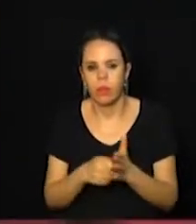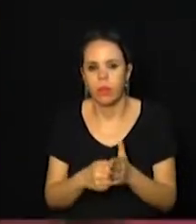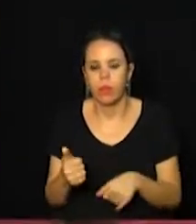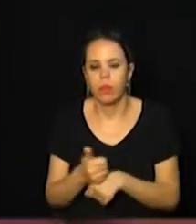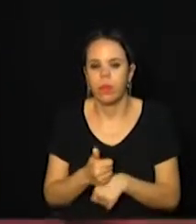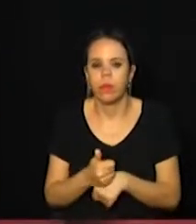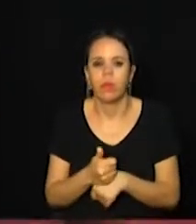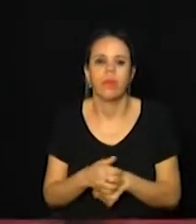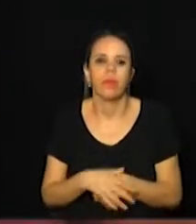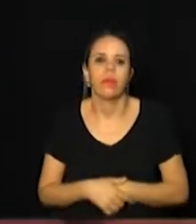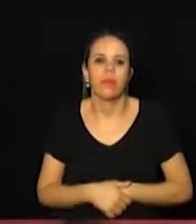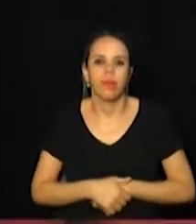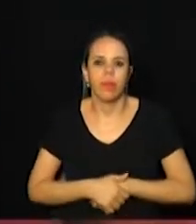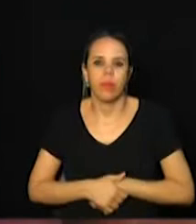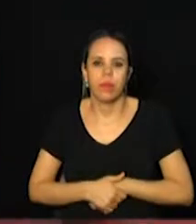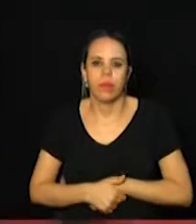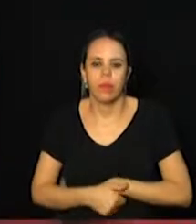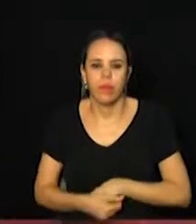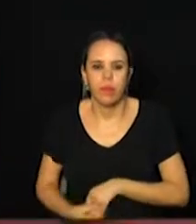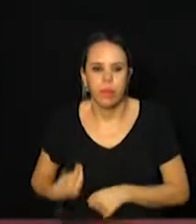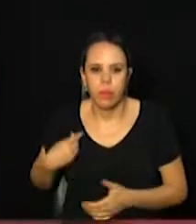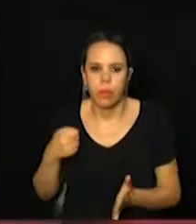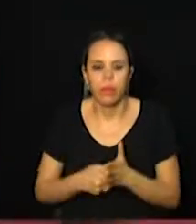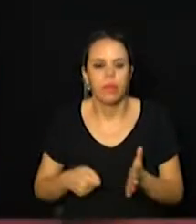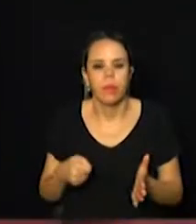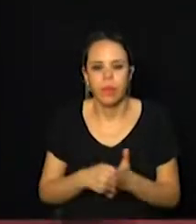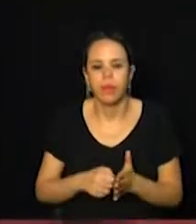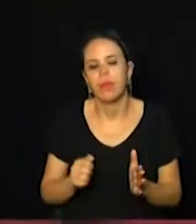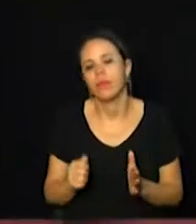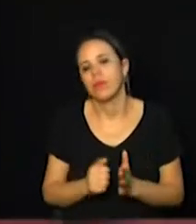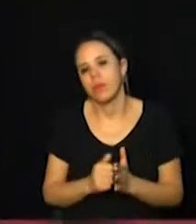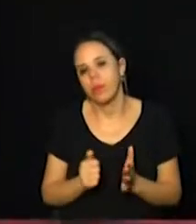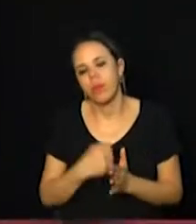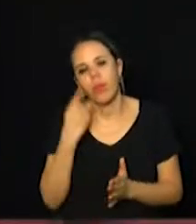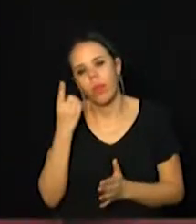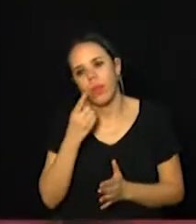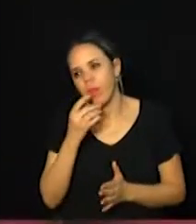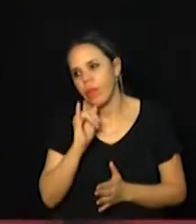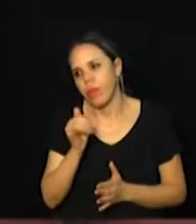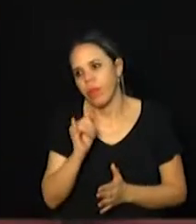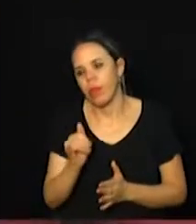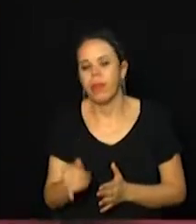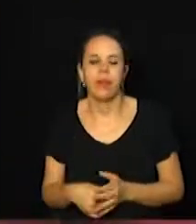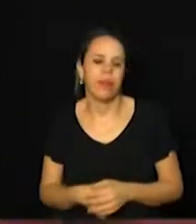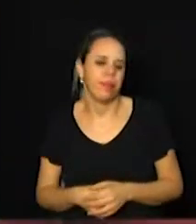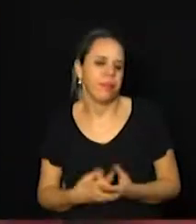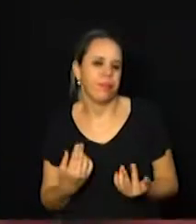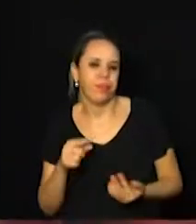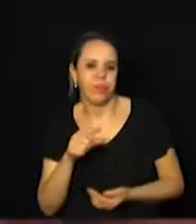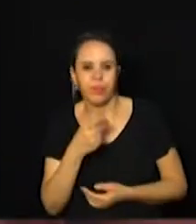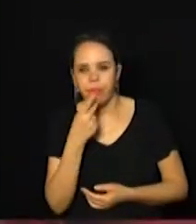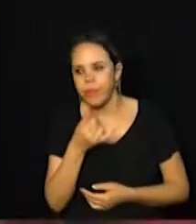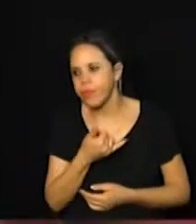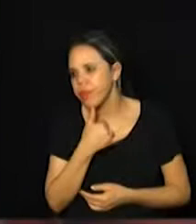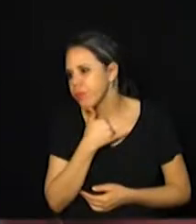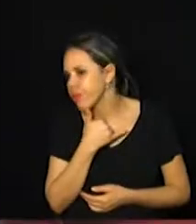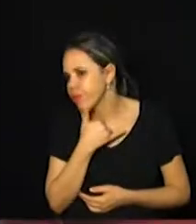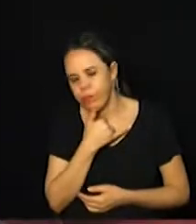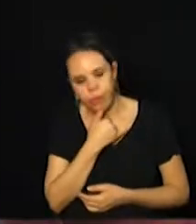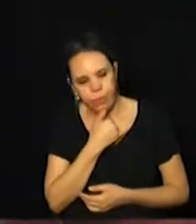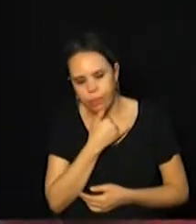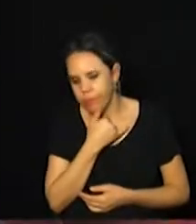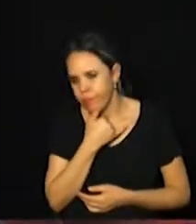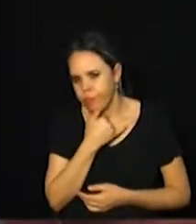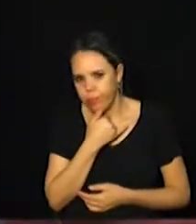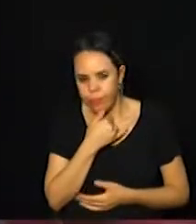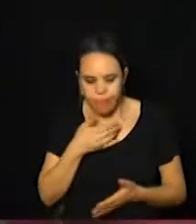classe trabalhadora que está ali batendo na porta dos deputados Mas como você disse infelizmente é